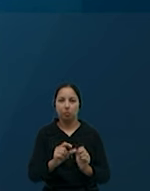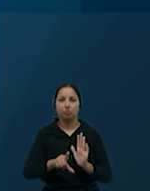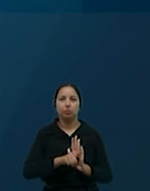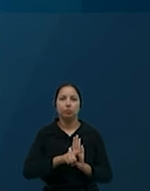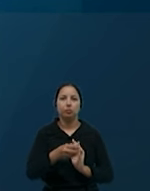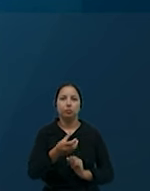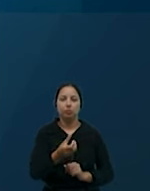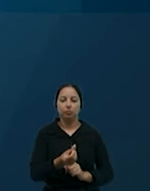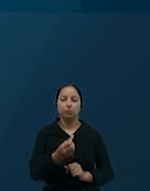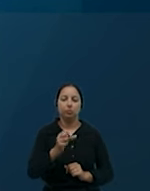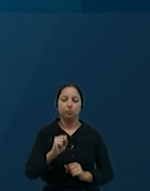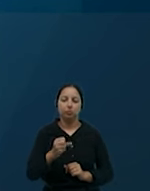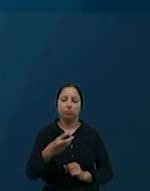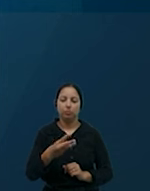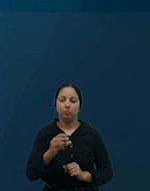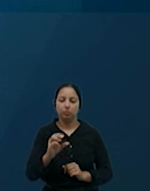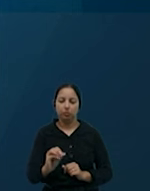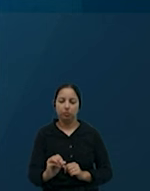6.830, de